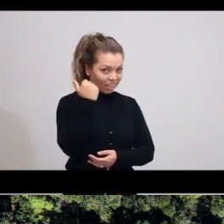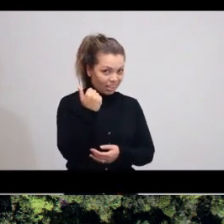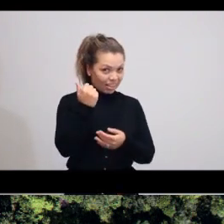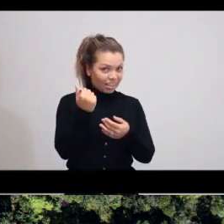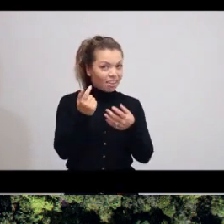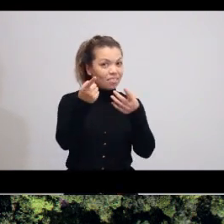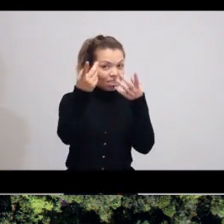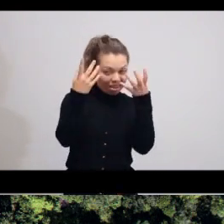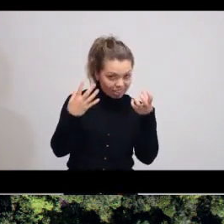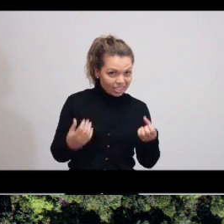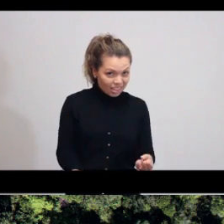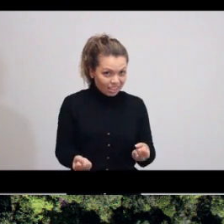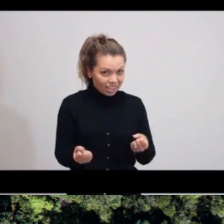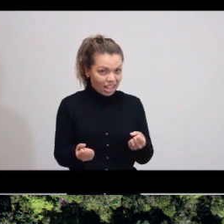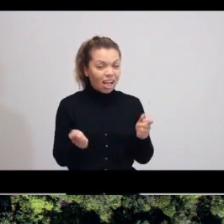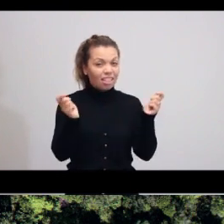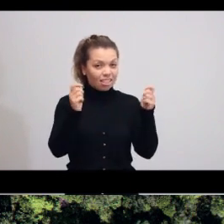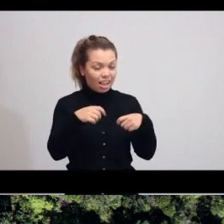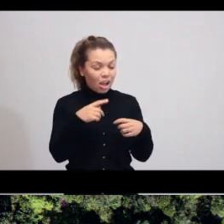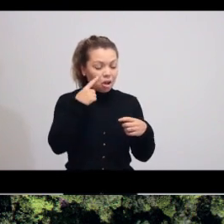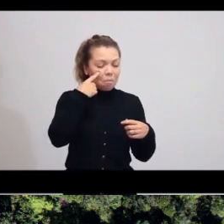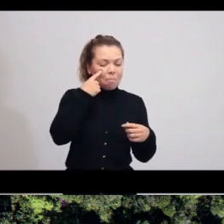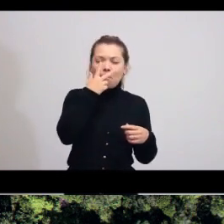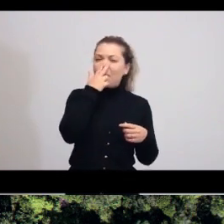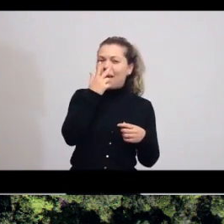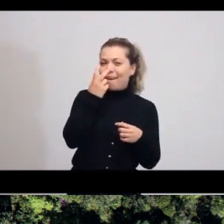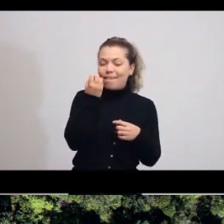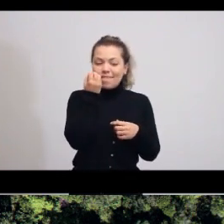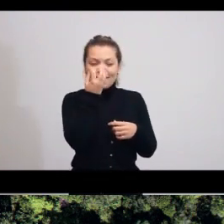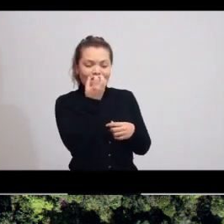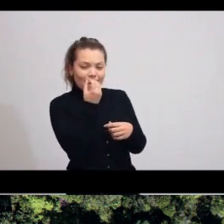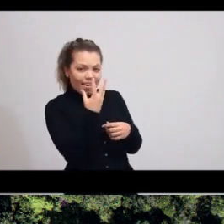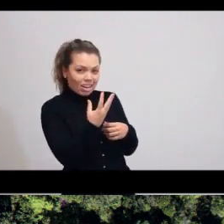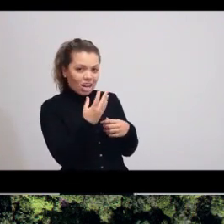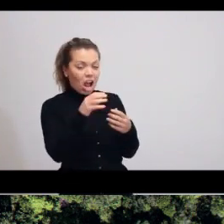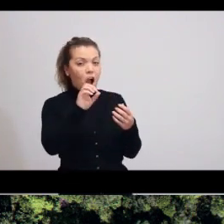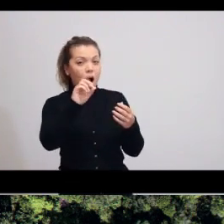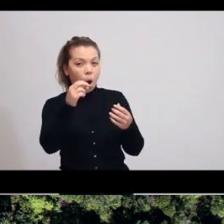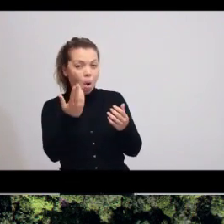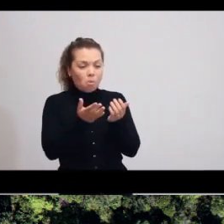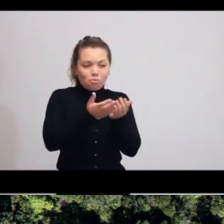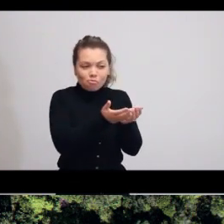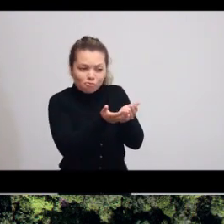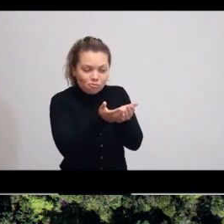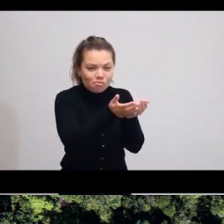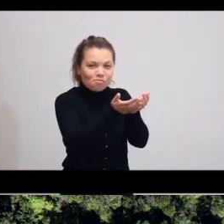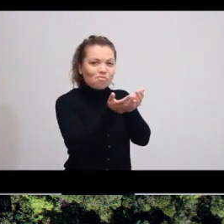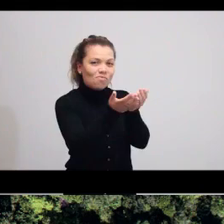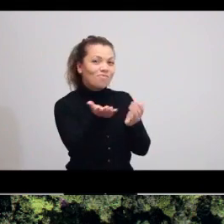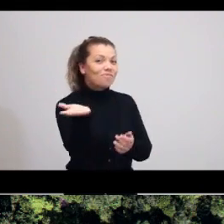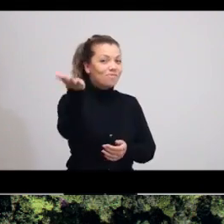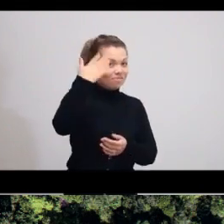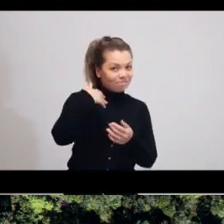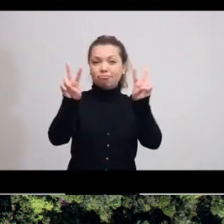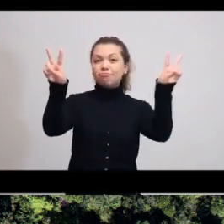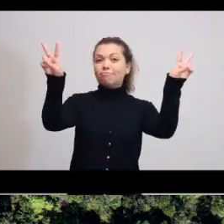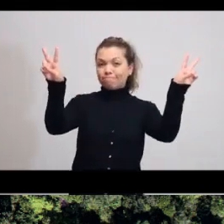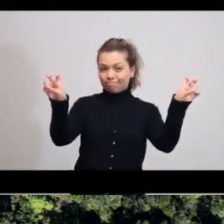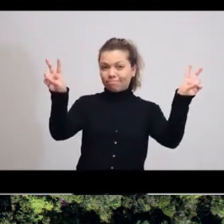e 1991, quando finalmente recebeu o status de município. Antes de sua autonomia, no